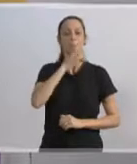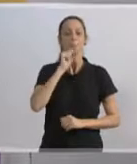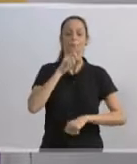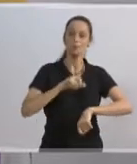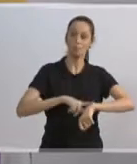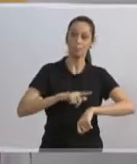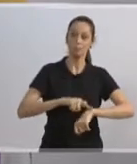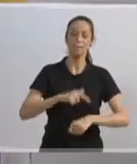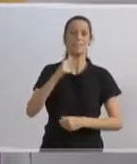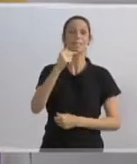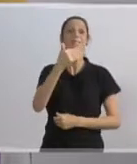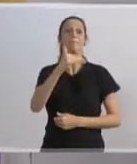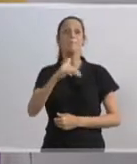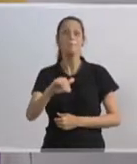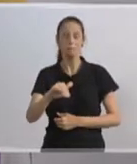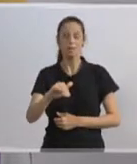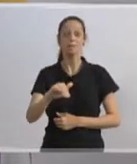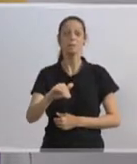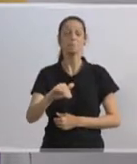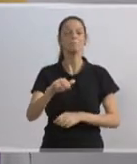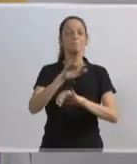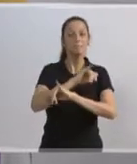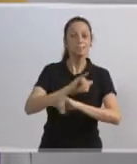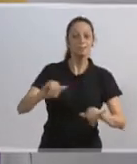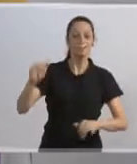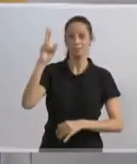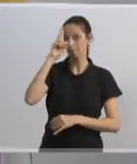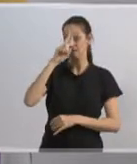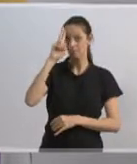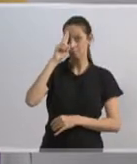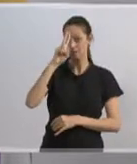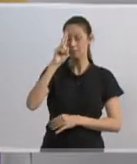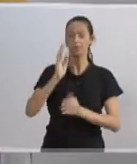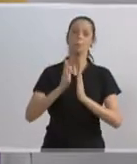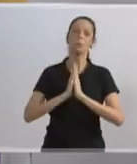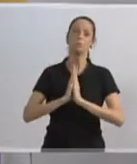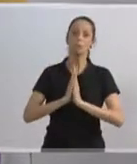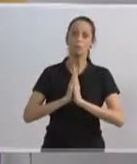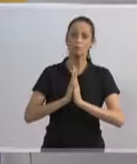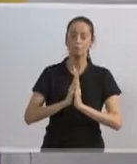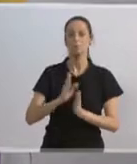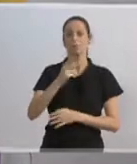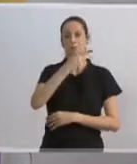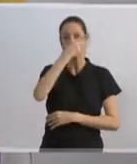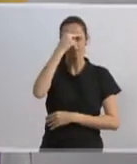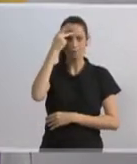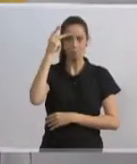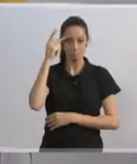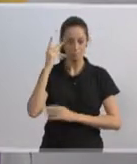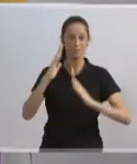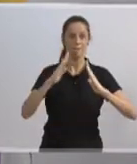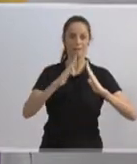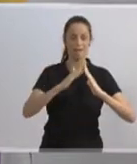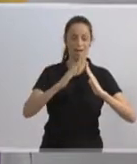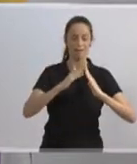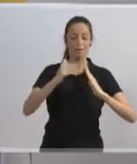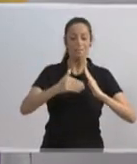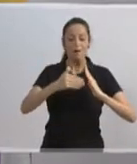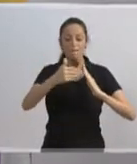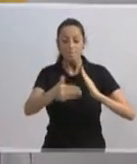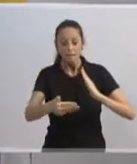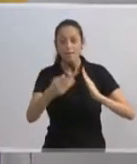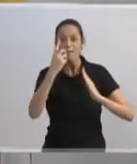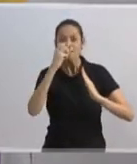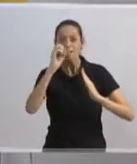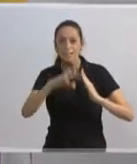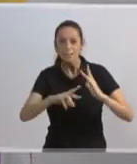76 mais uma vez um lembrete para que as pessoas deixem o seu lixo reciclado na frente da sua ficados até às sete e meia